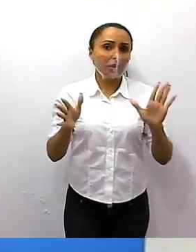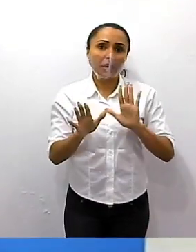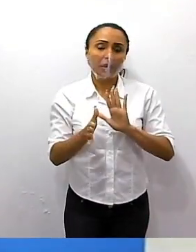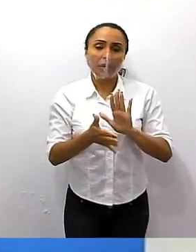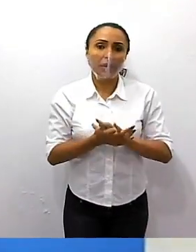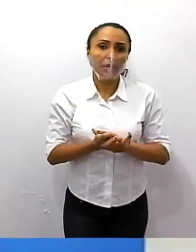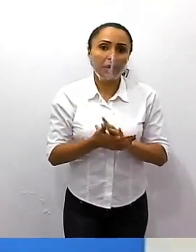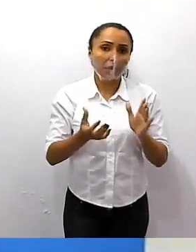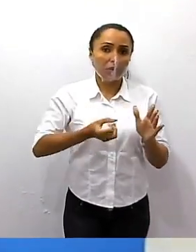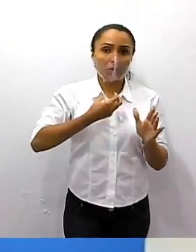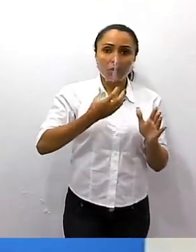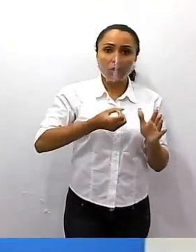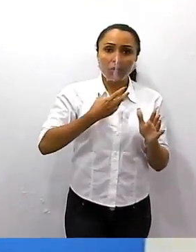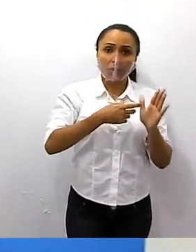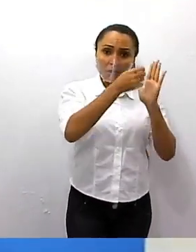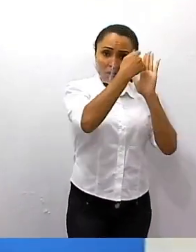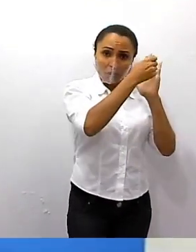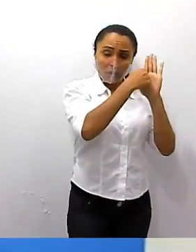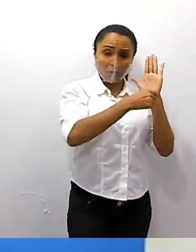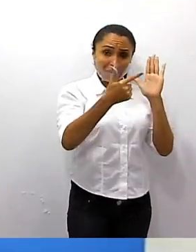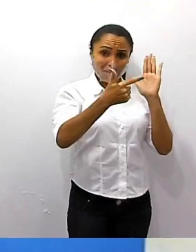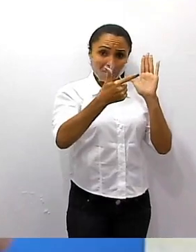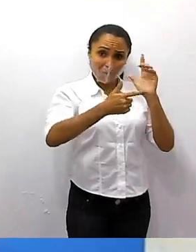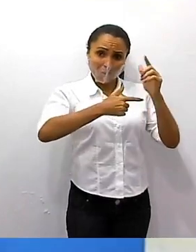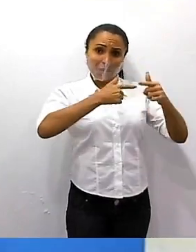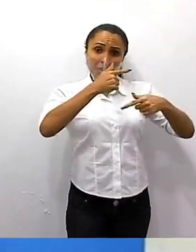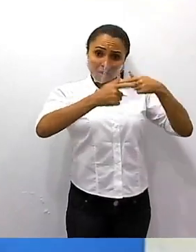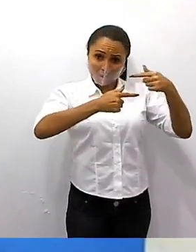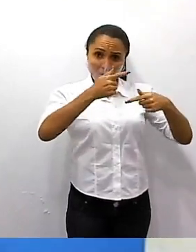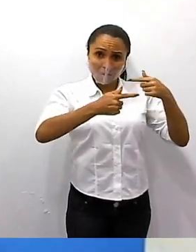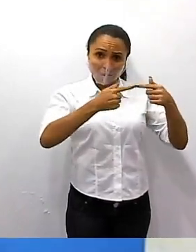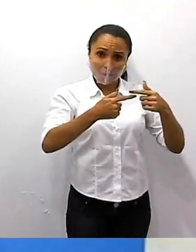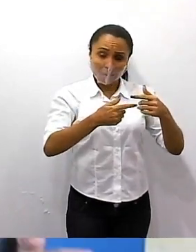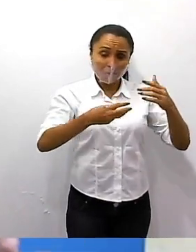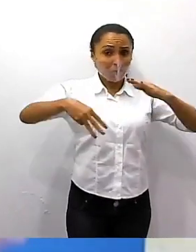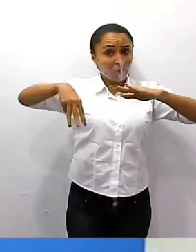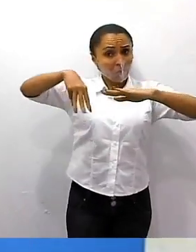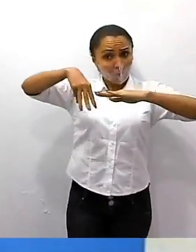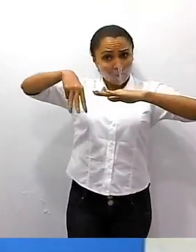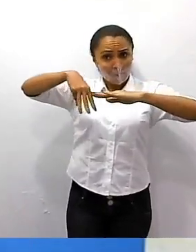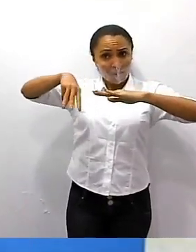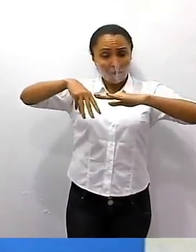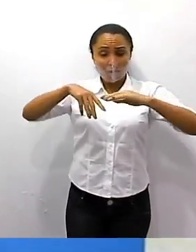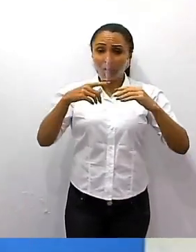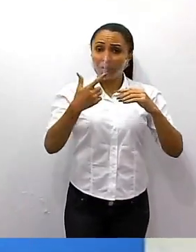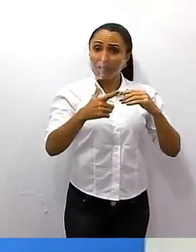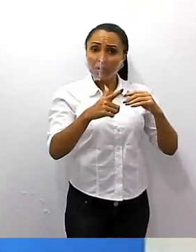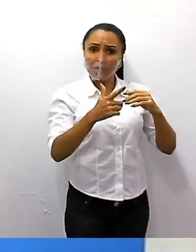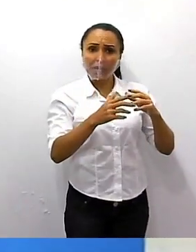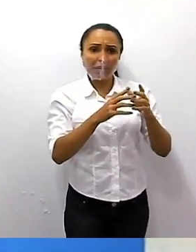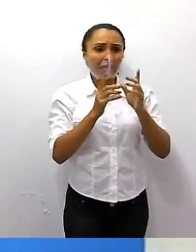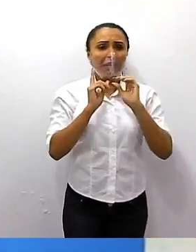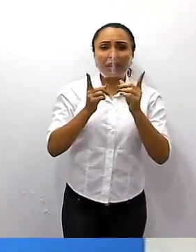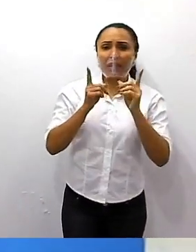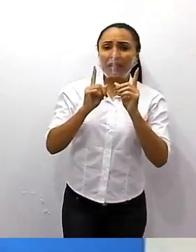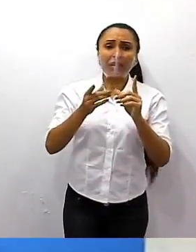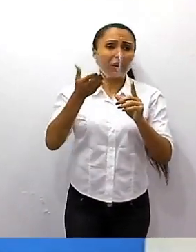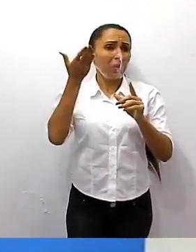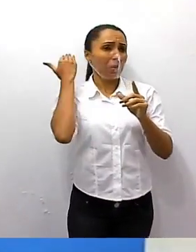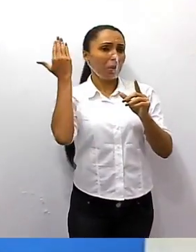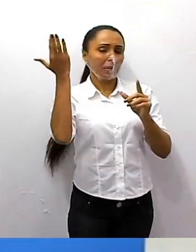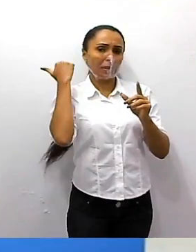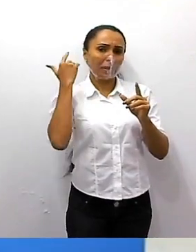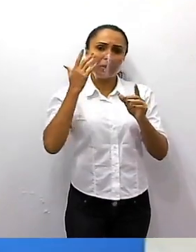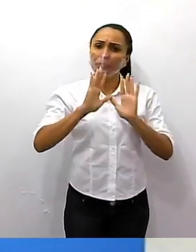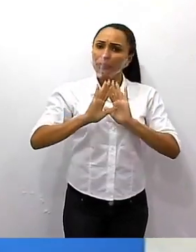a poesia dos escritores da segunda fase do modernismo, não tem mais aquela necessidade de fazer críticas ao passado, né,